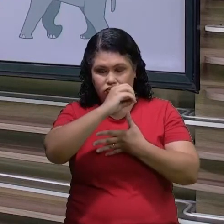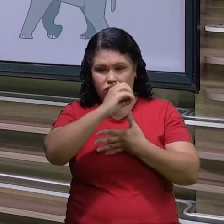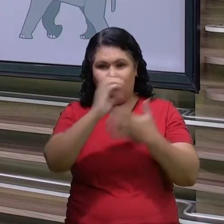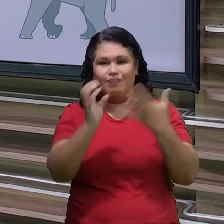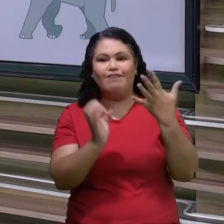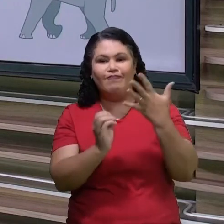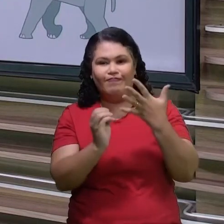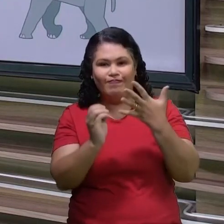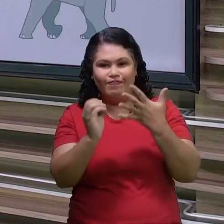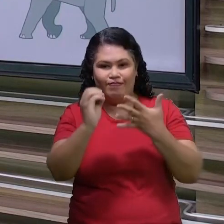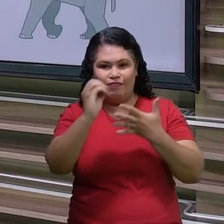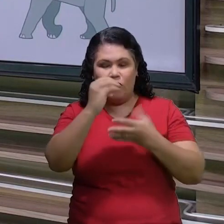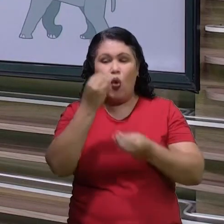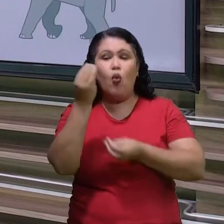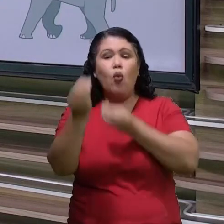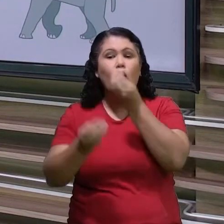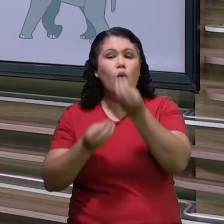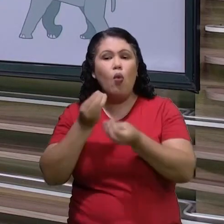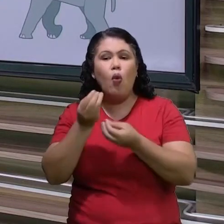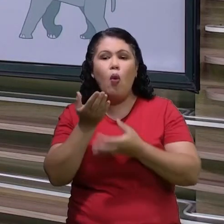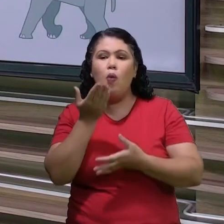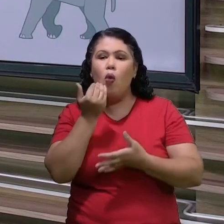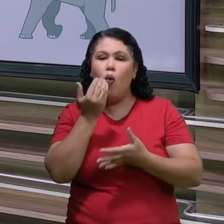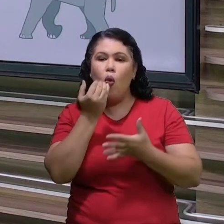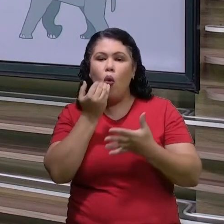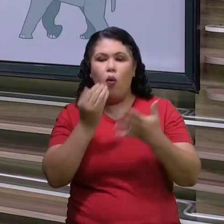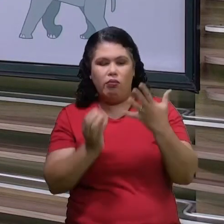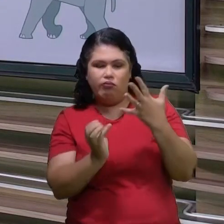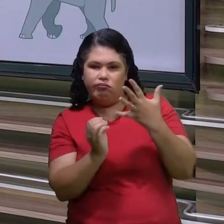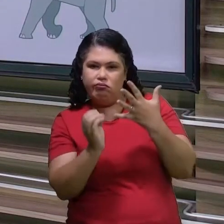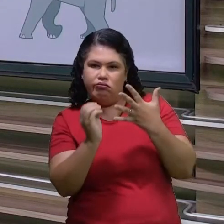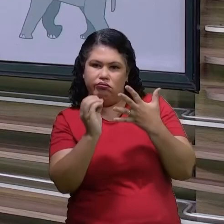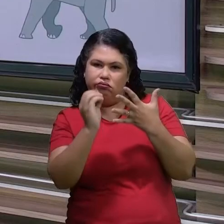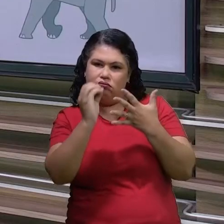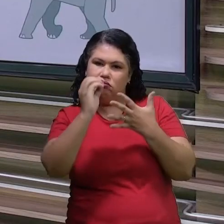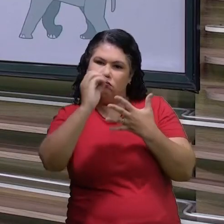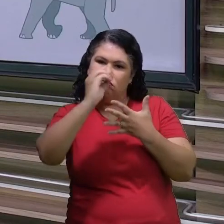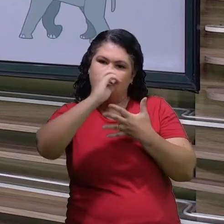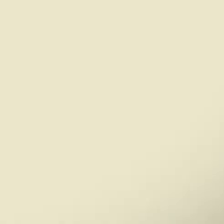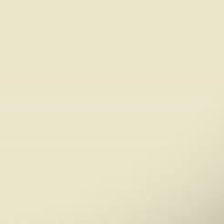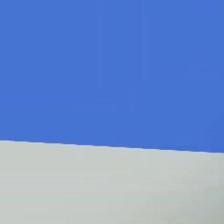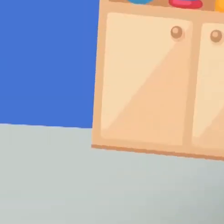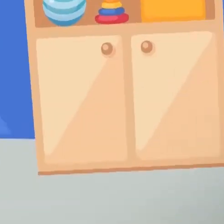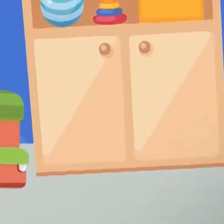a cadeia alimentar. Como é que esses animais transferem essa energia um para o outro.